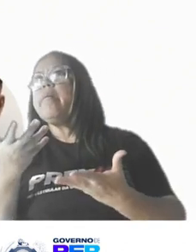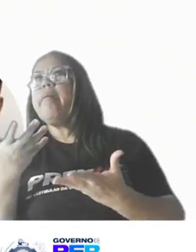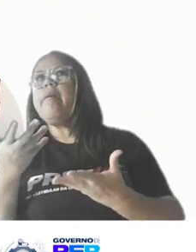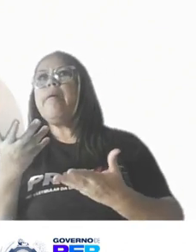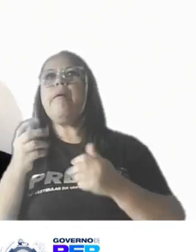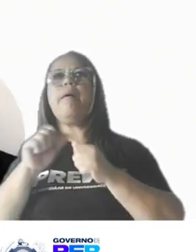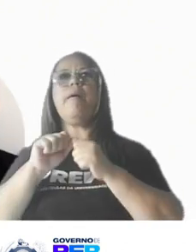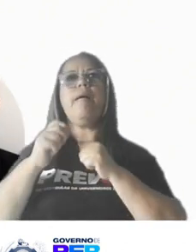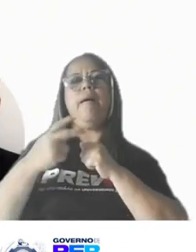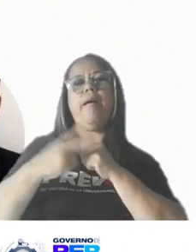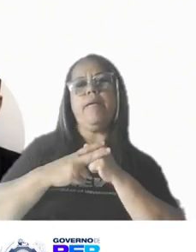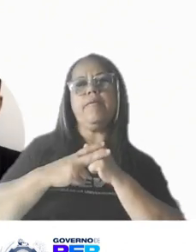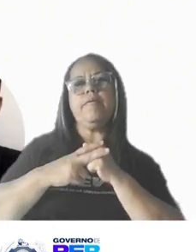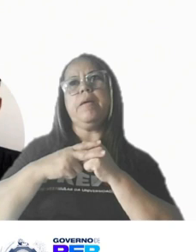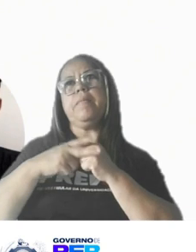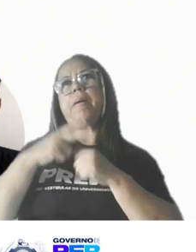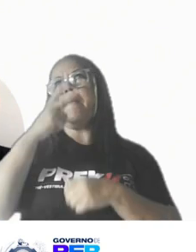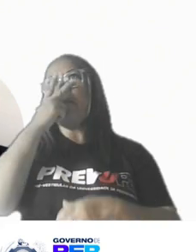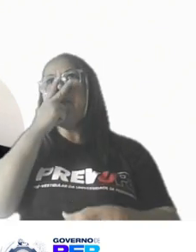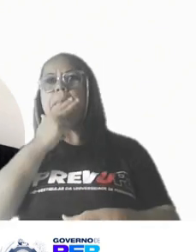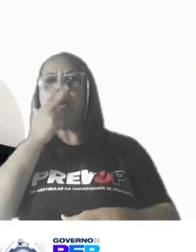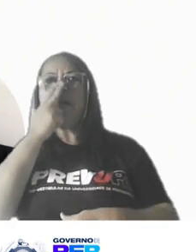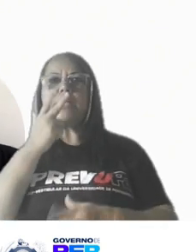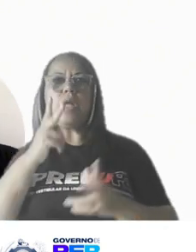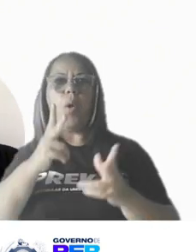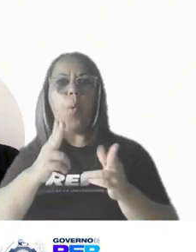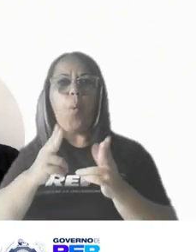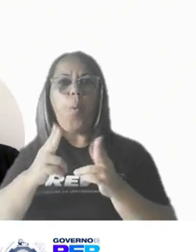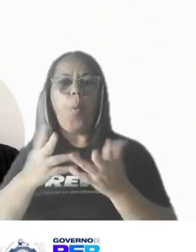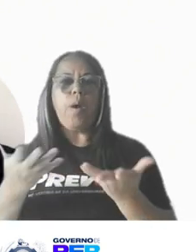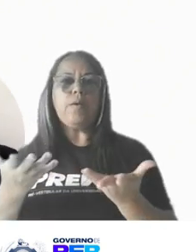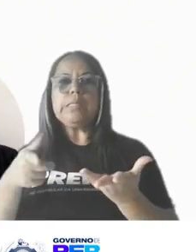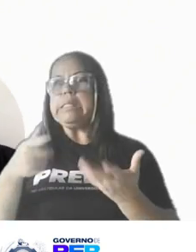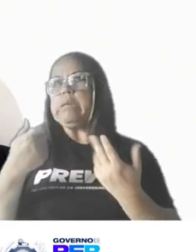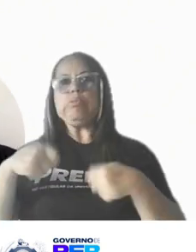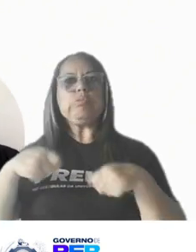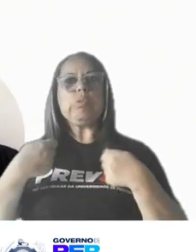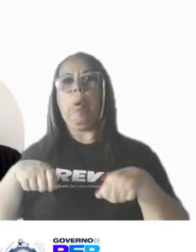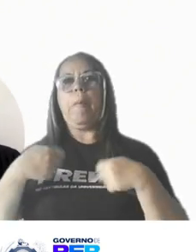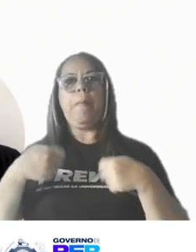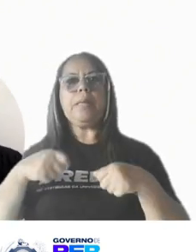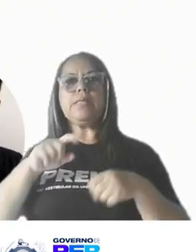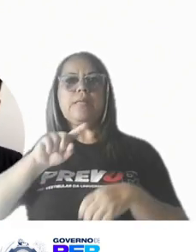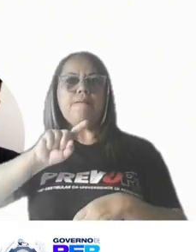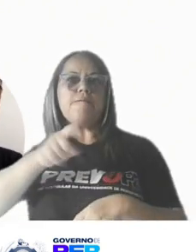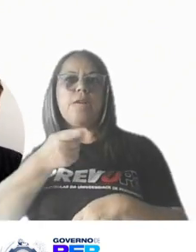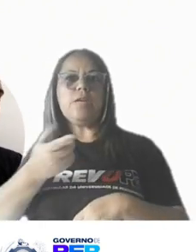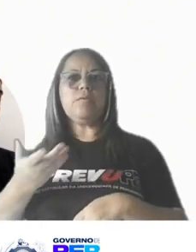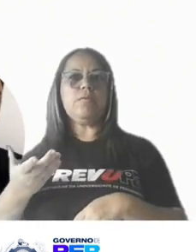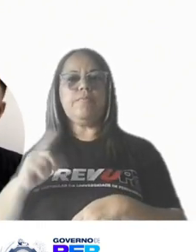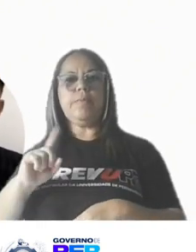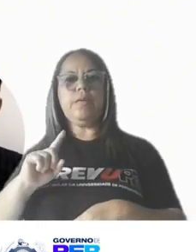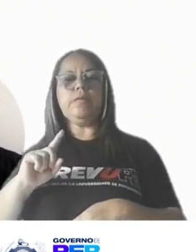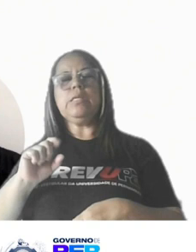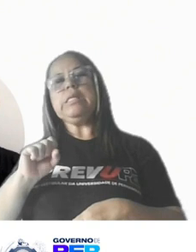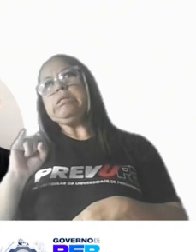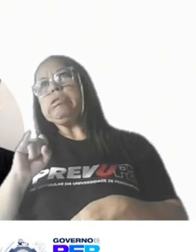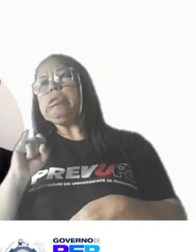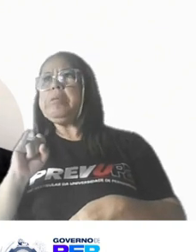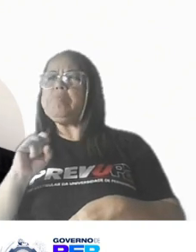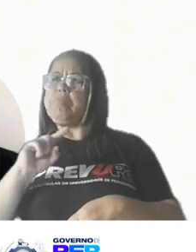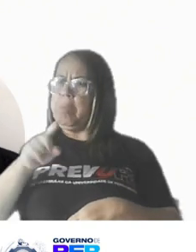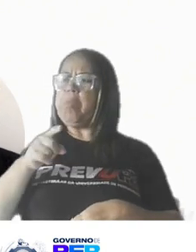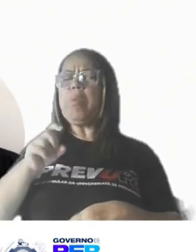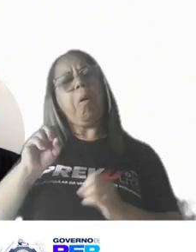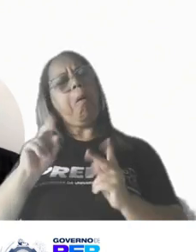adverbe vai dar essa circunstância de similaridade, ele não precisa de vírgula. Se colocar